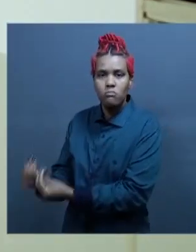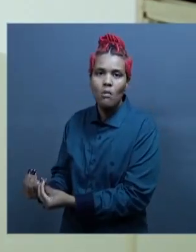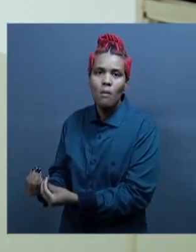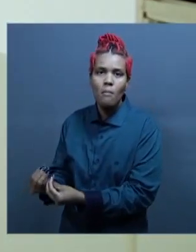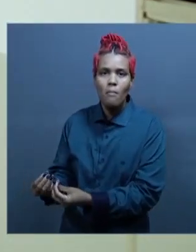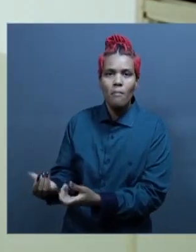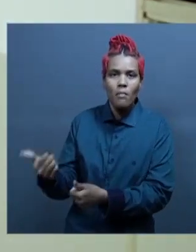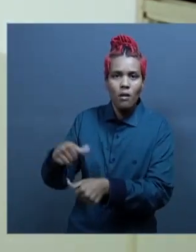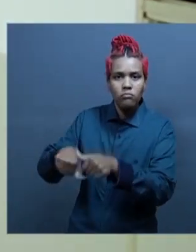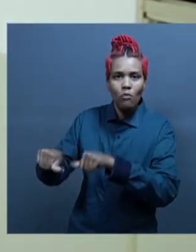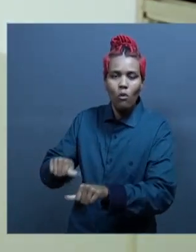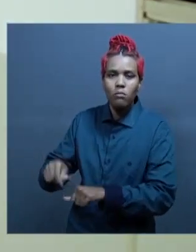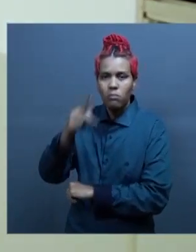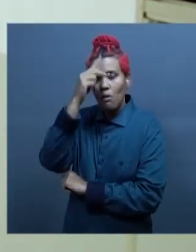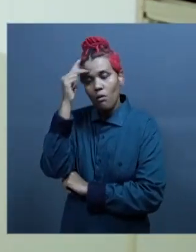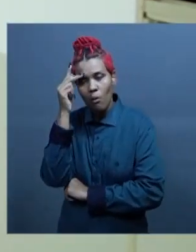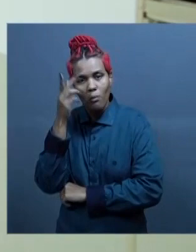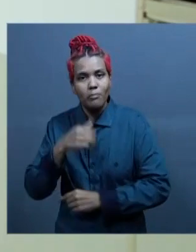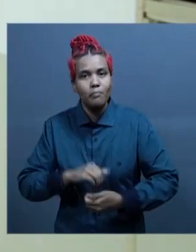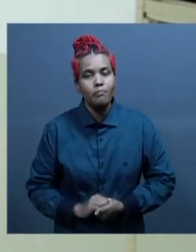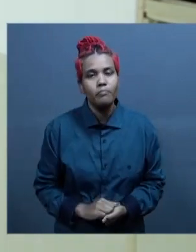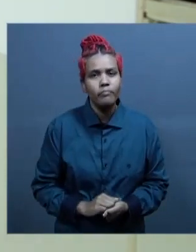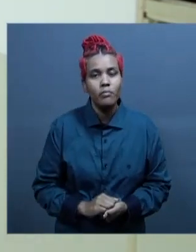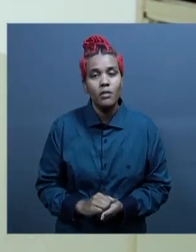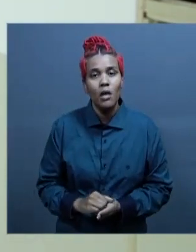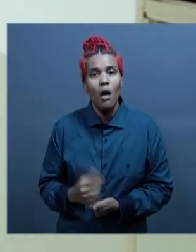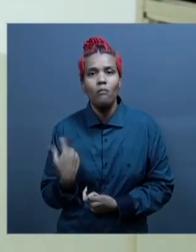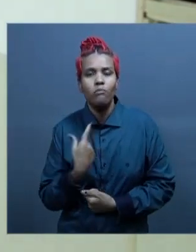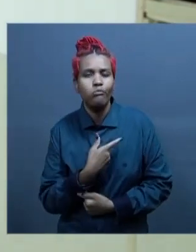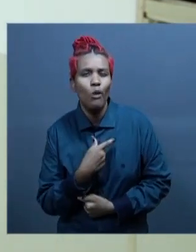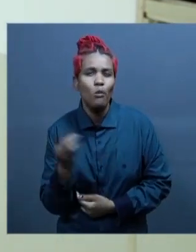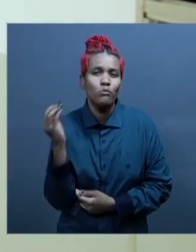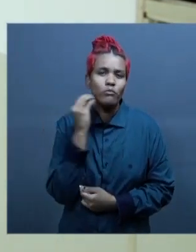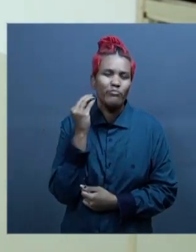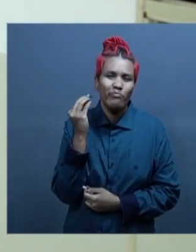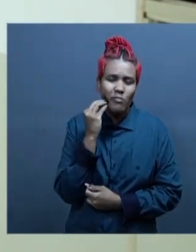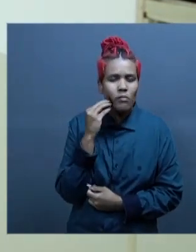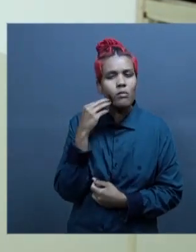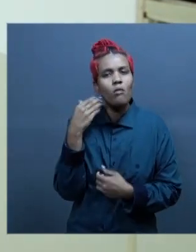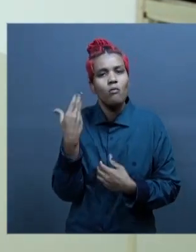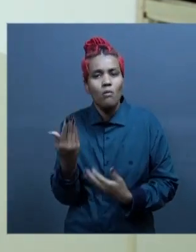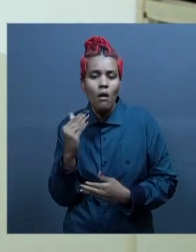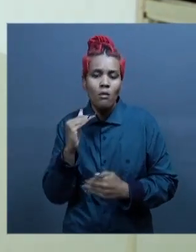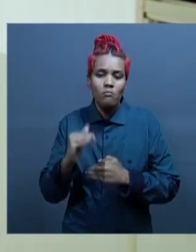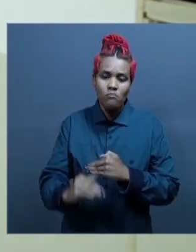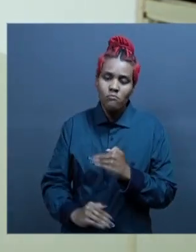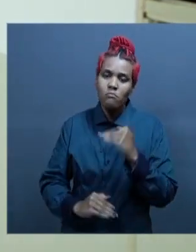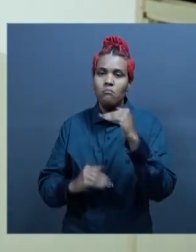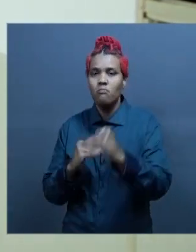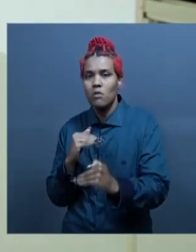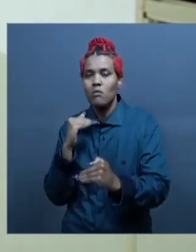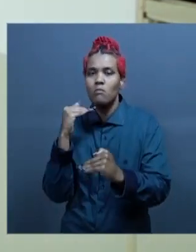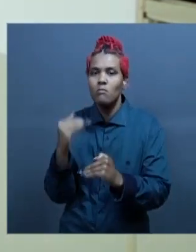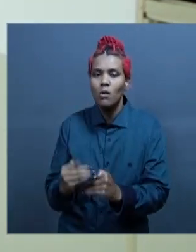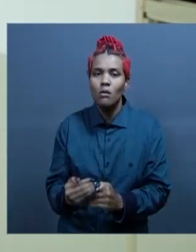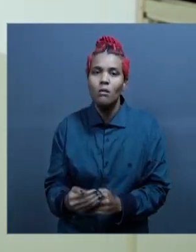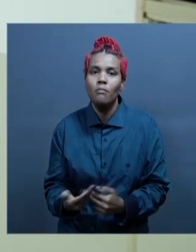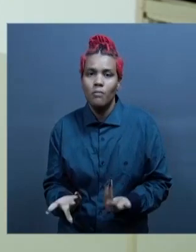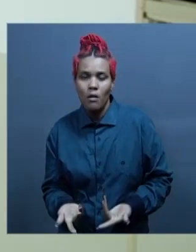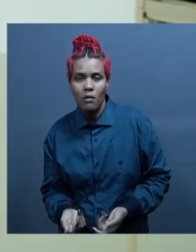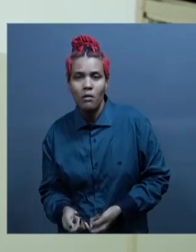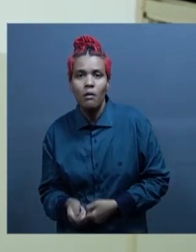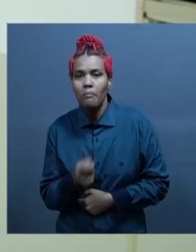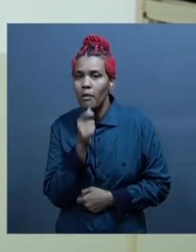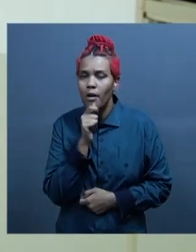mas também o período de testes é a gente estar nesse período de transição então as compras físicas acontece elas estão acontecendo